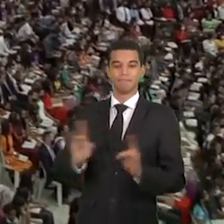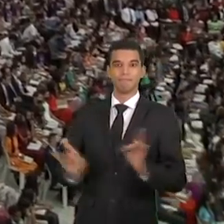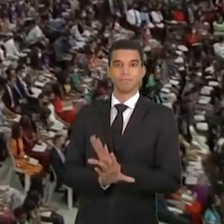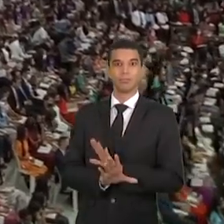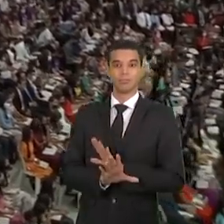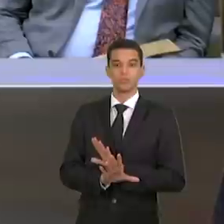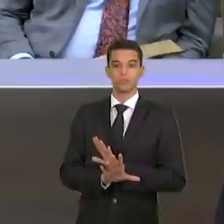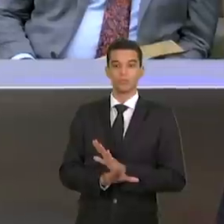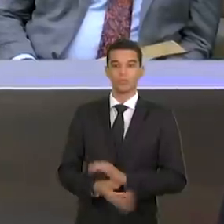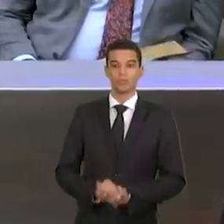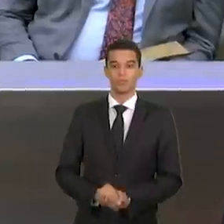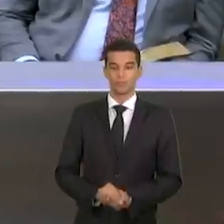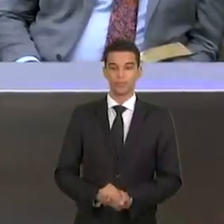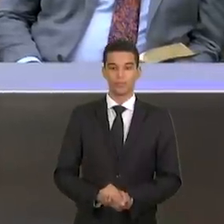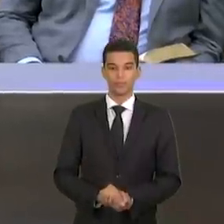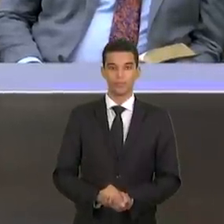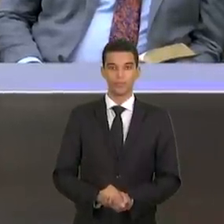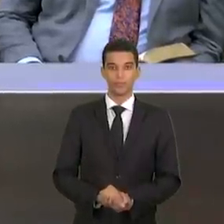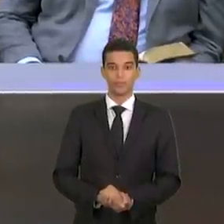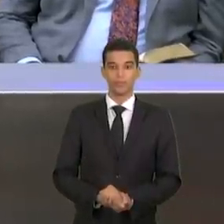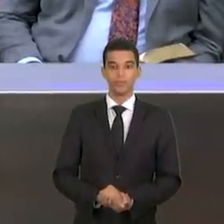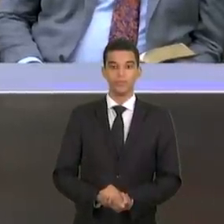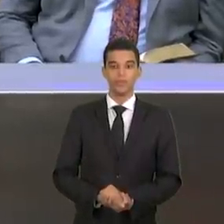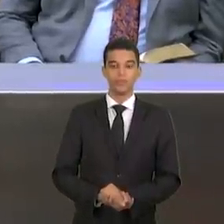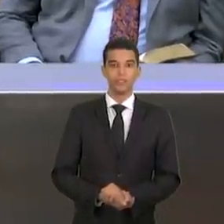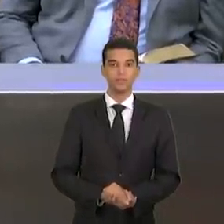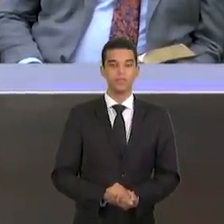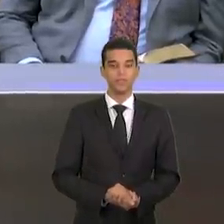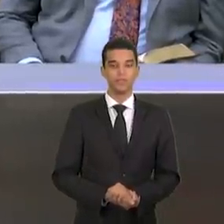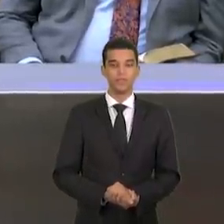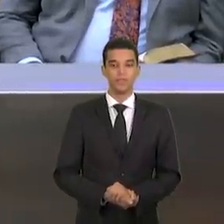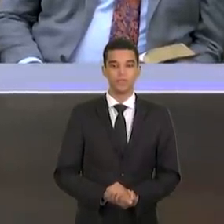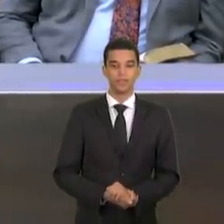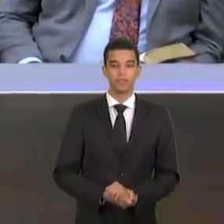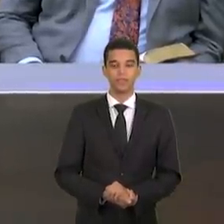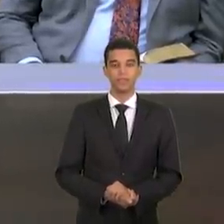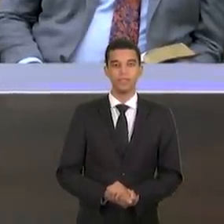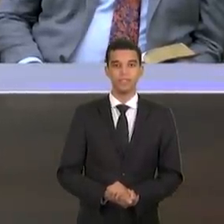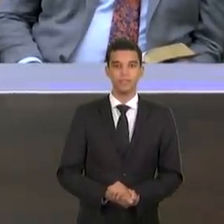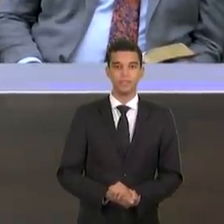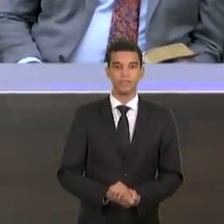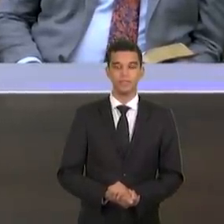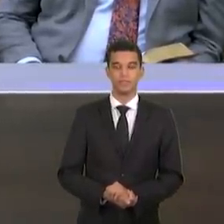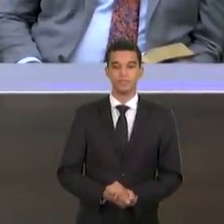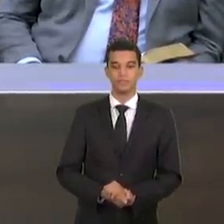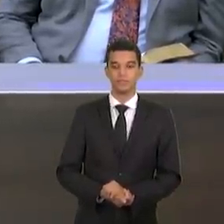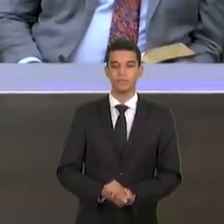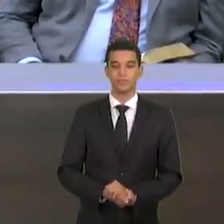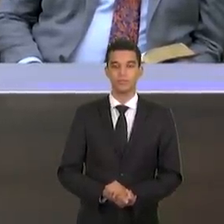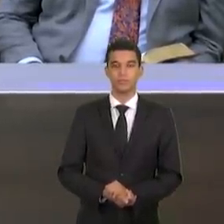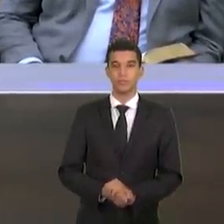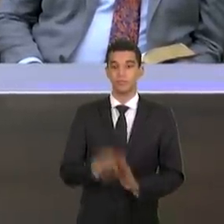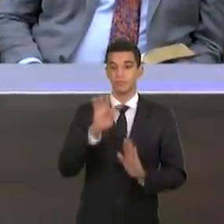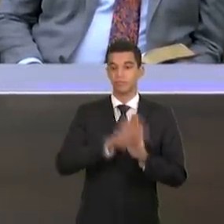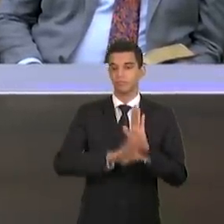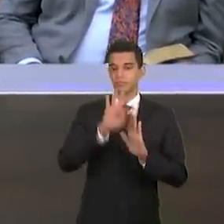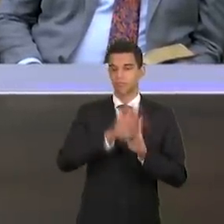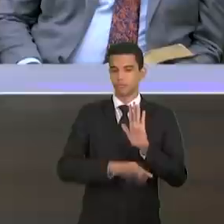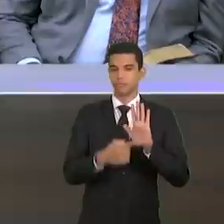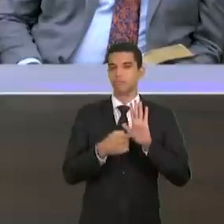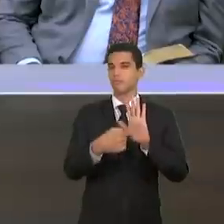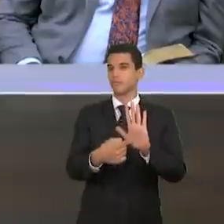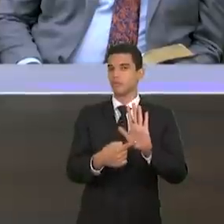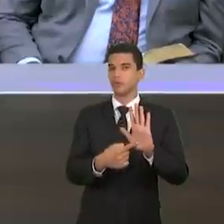no original deste versículo, nos traz esta ideia. alguém que está pronto para